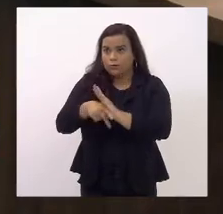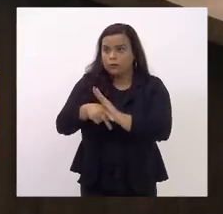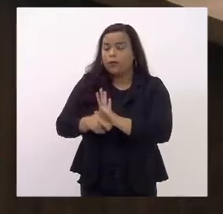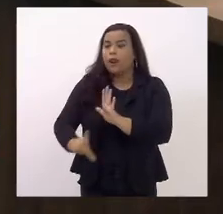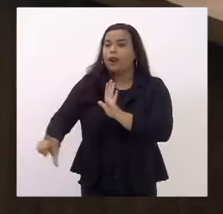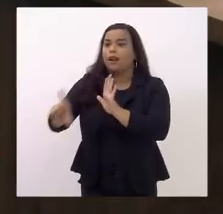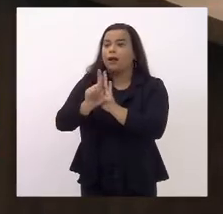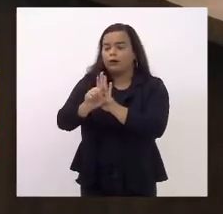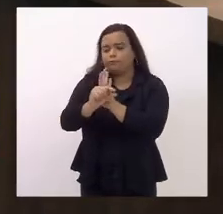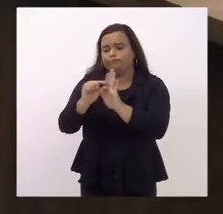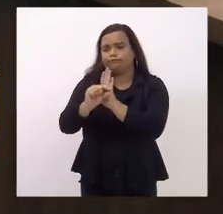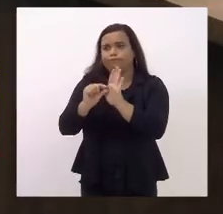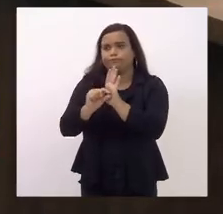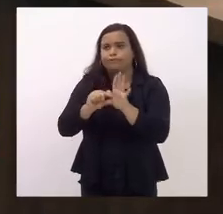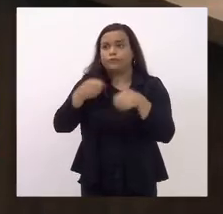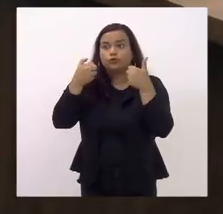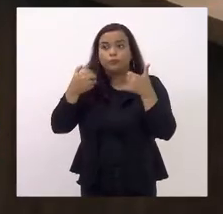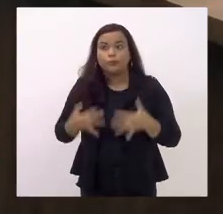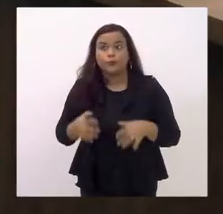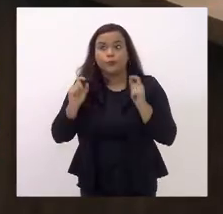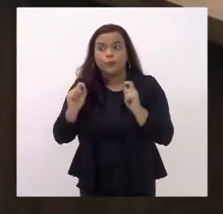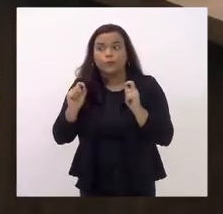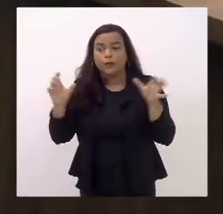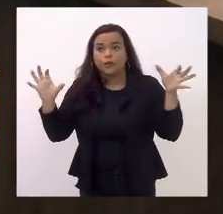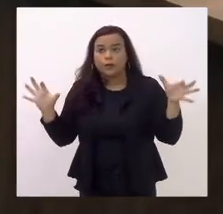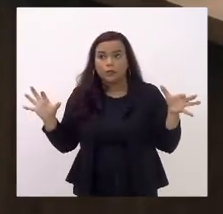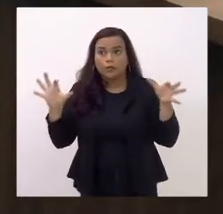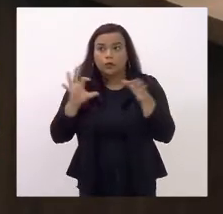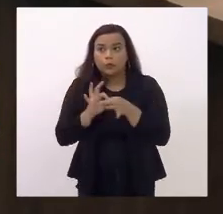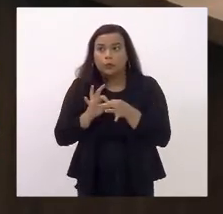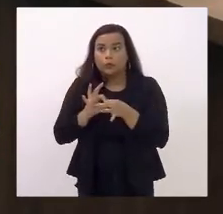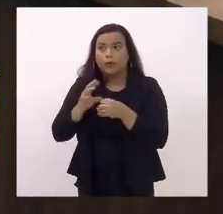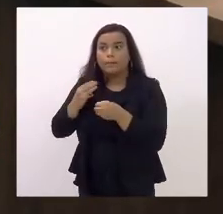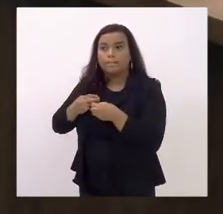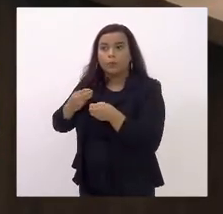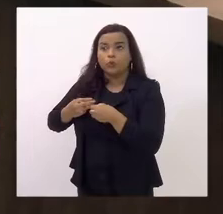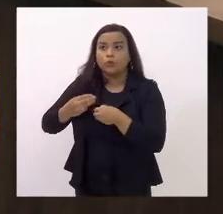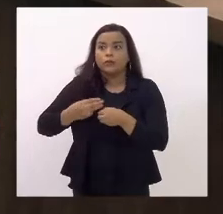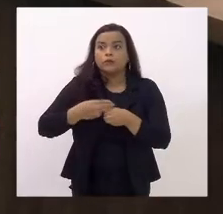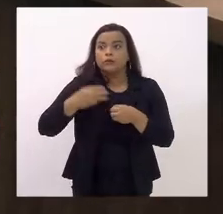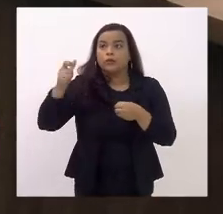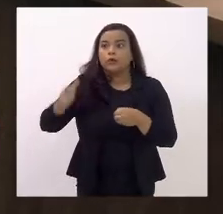tinha dito que incluía o município de Macaé